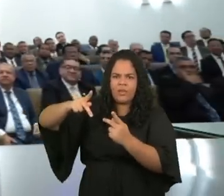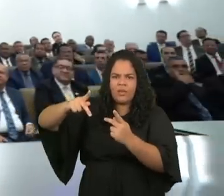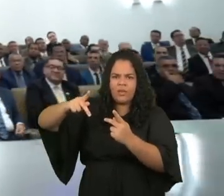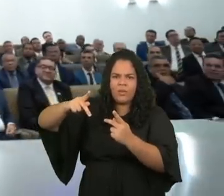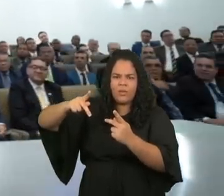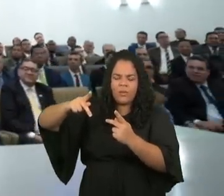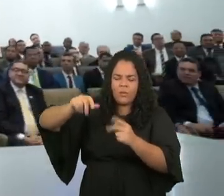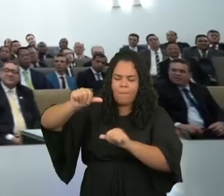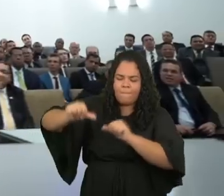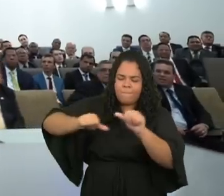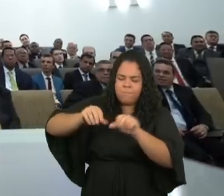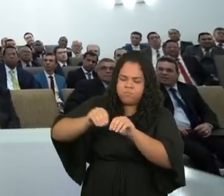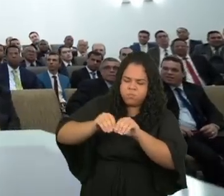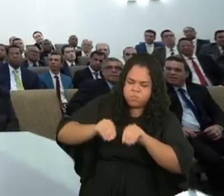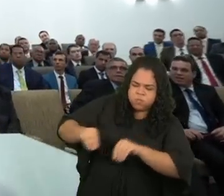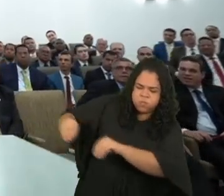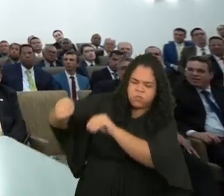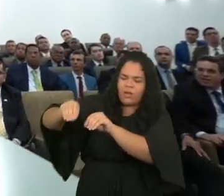Terra